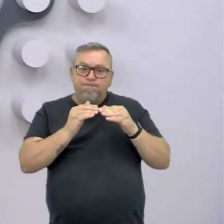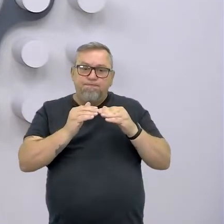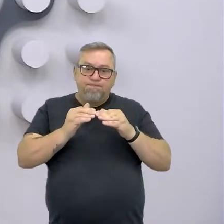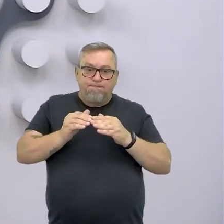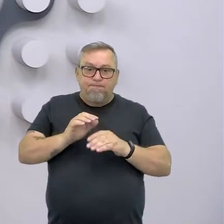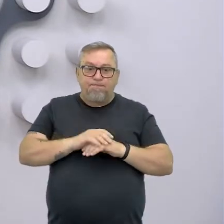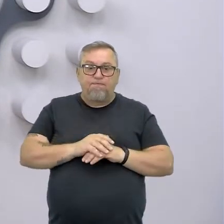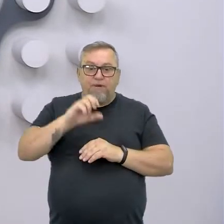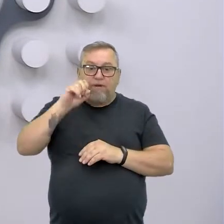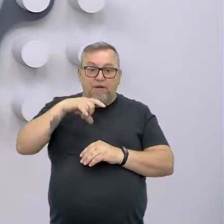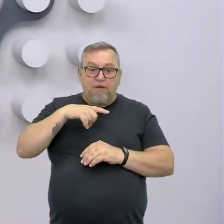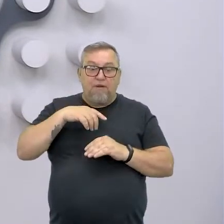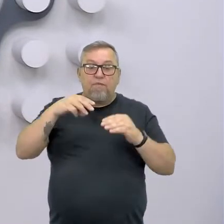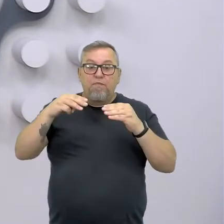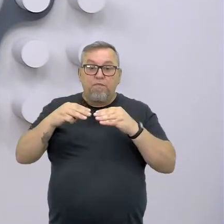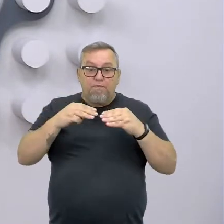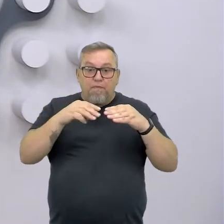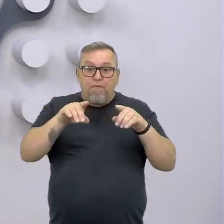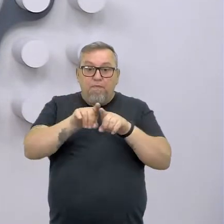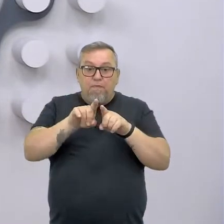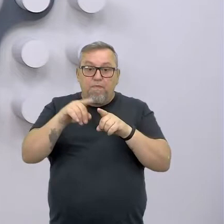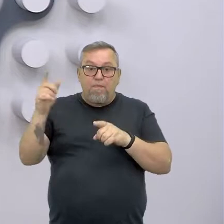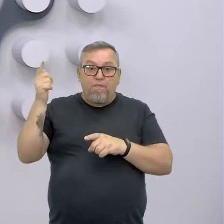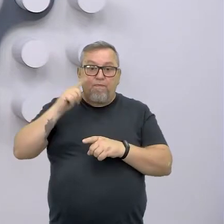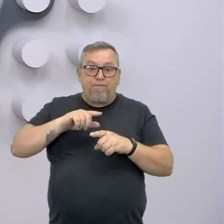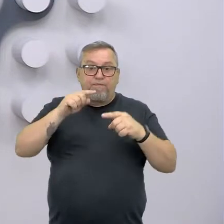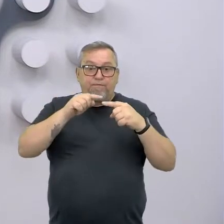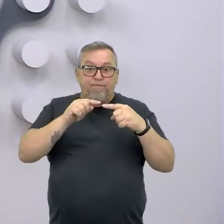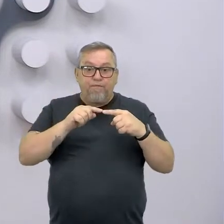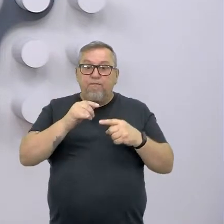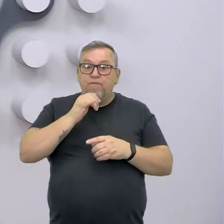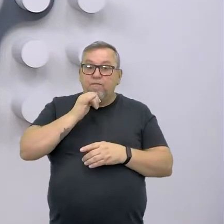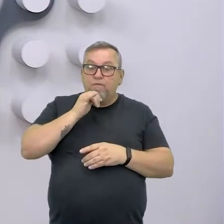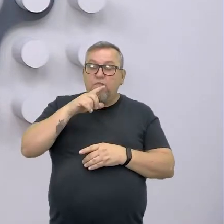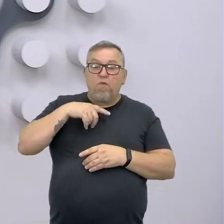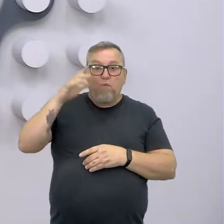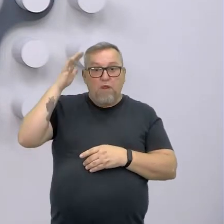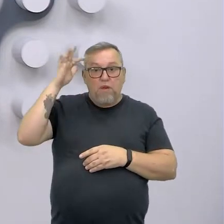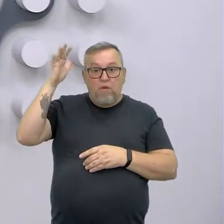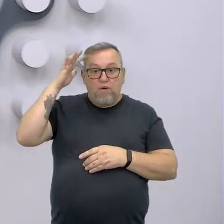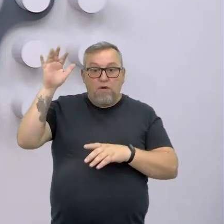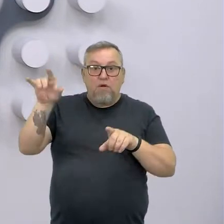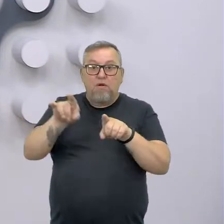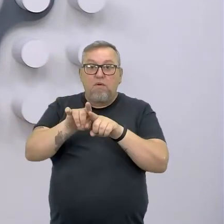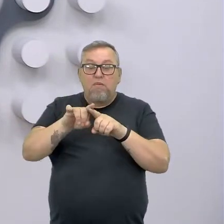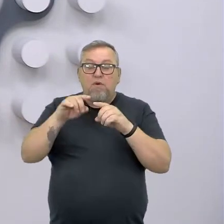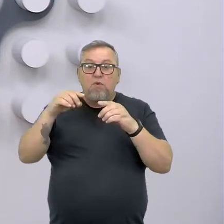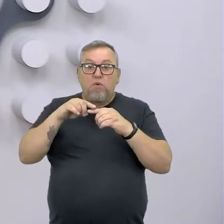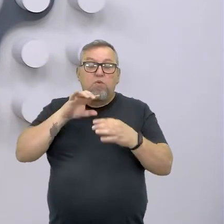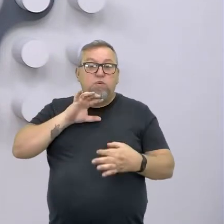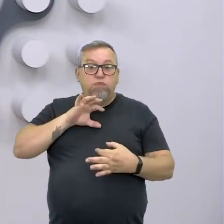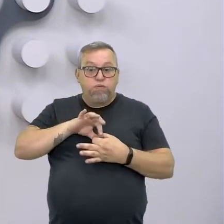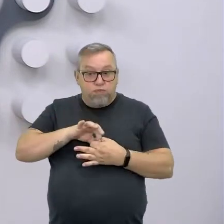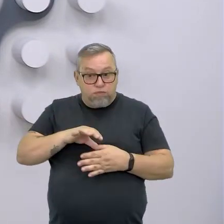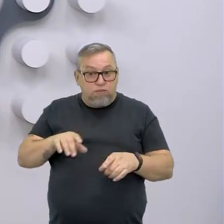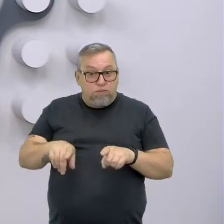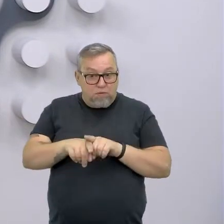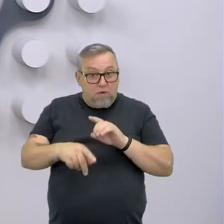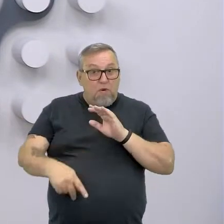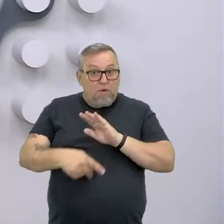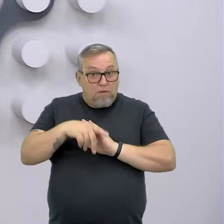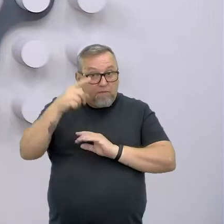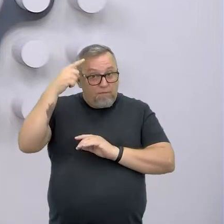seja, se esse método ele condiz, por exemplo, com uma teoria, se ele é coerente com as ideias